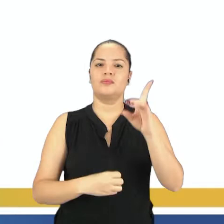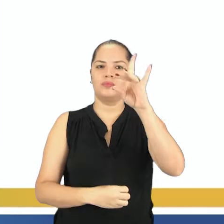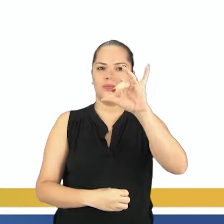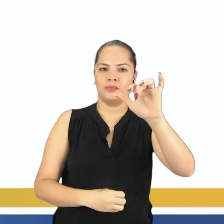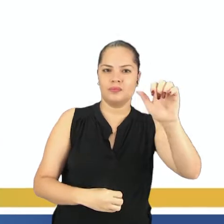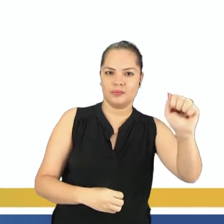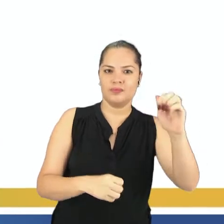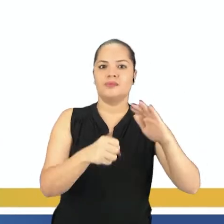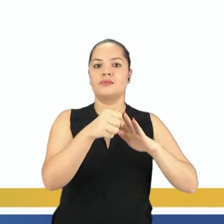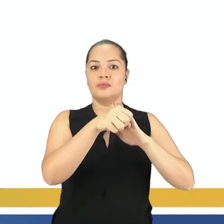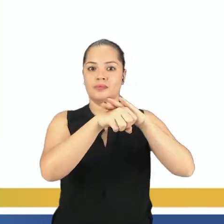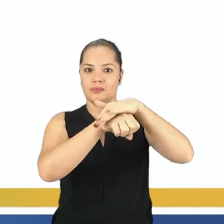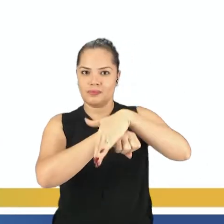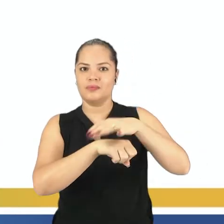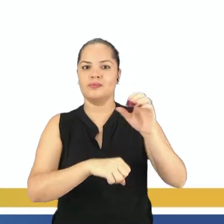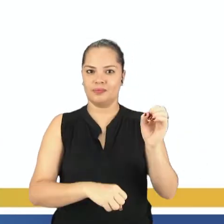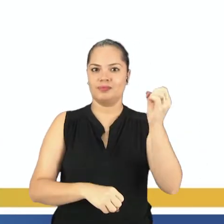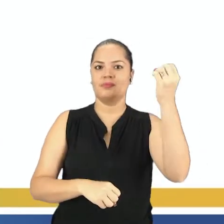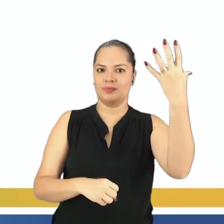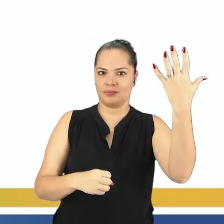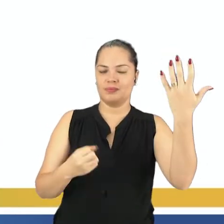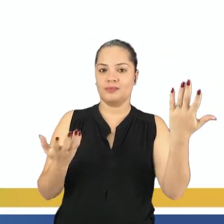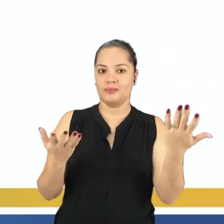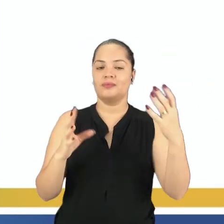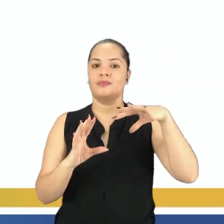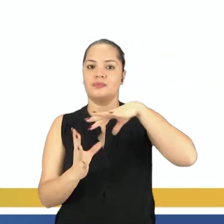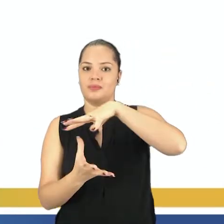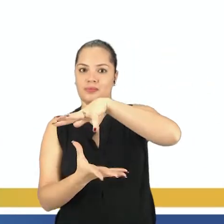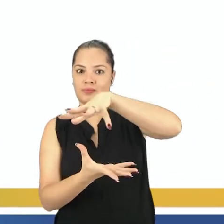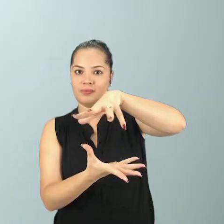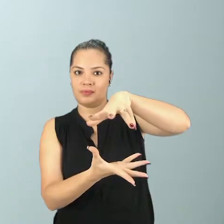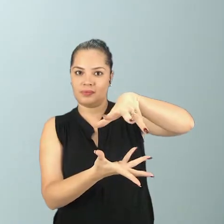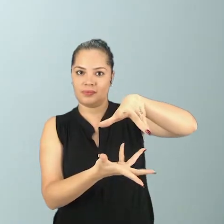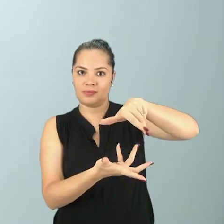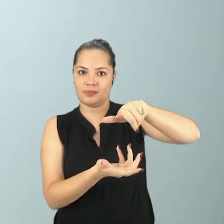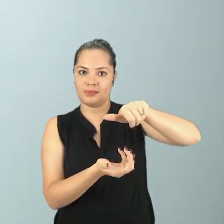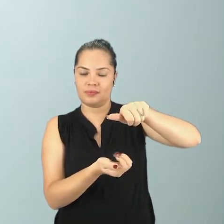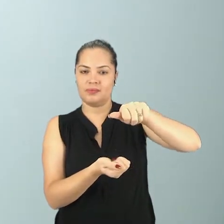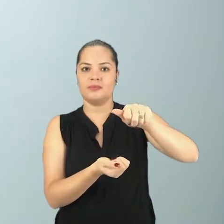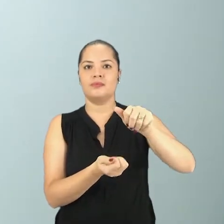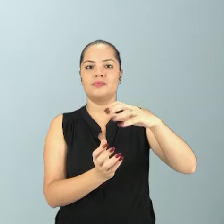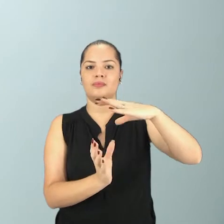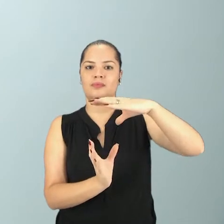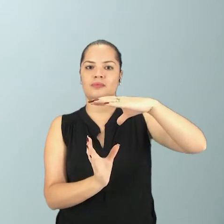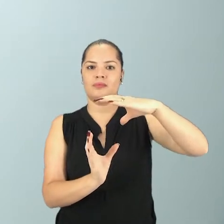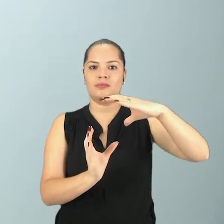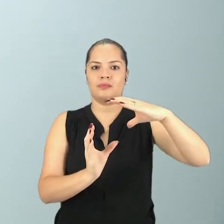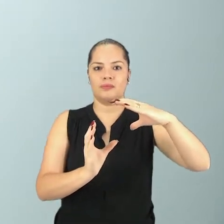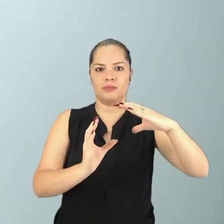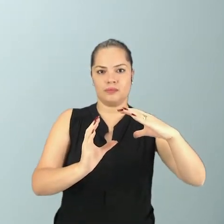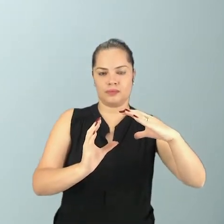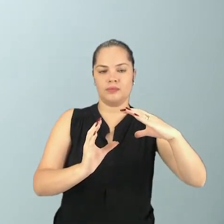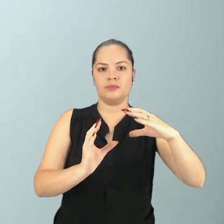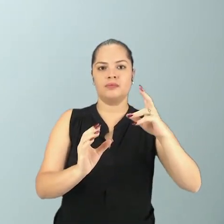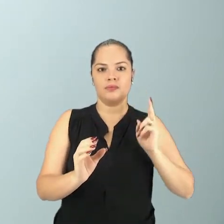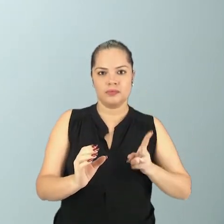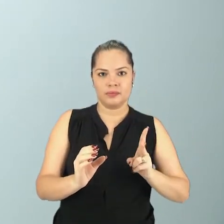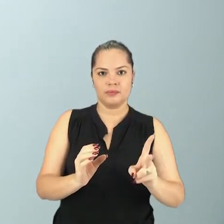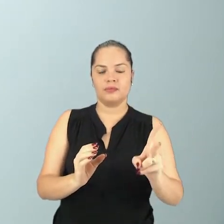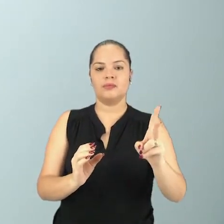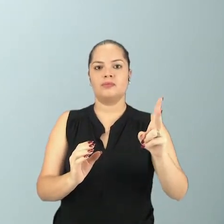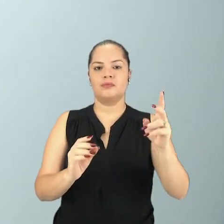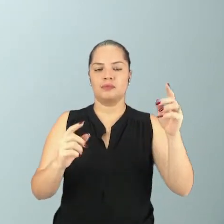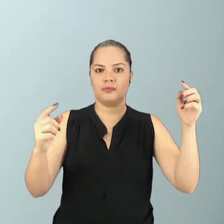das noites, tá? E lembrem-se, a Terra ela é uma esfera inclinada, tá? Essa inclinação ela vai estar diretamente